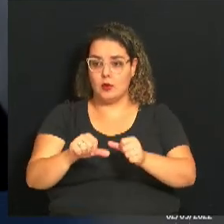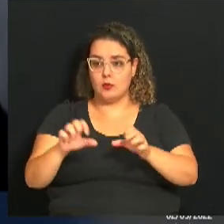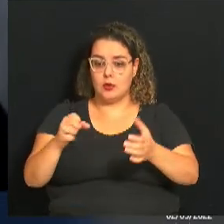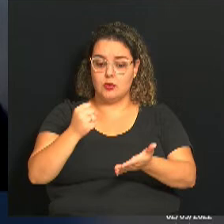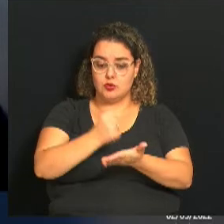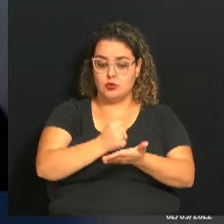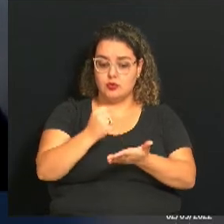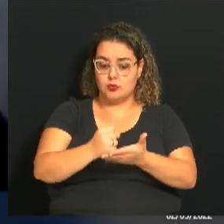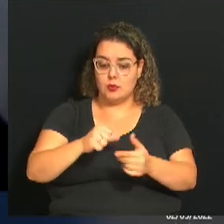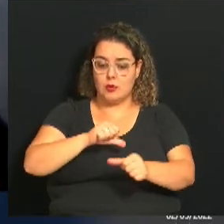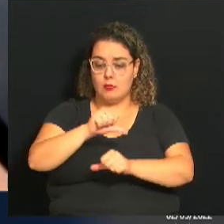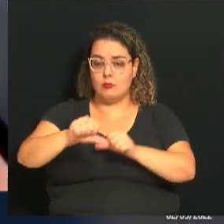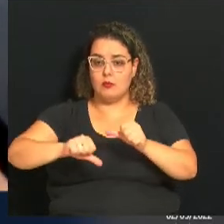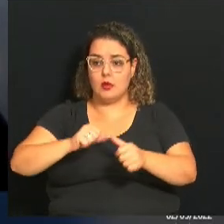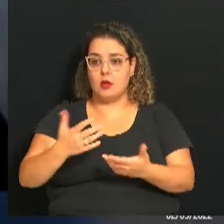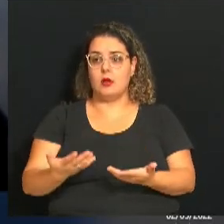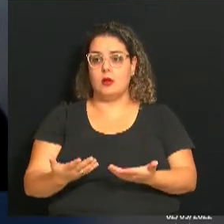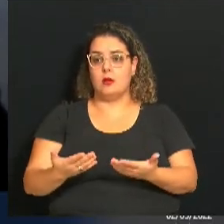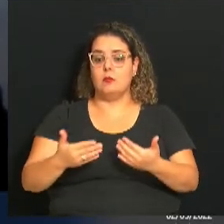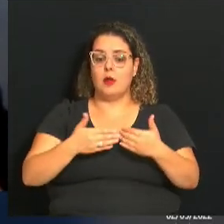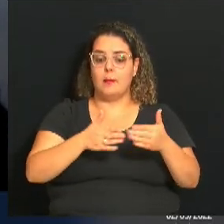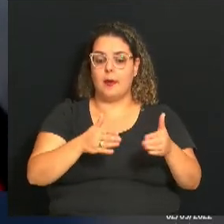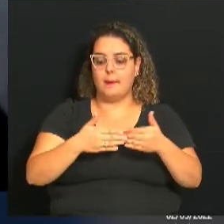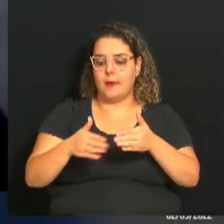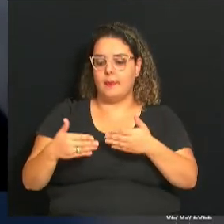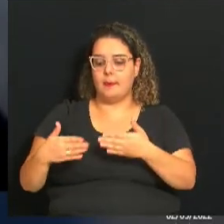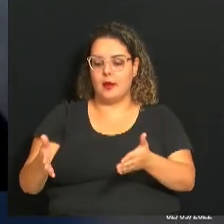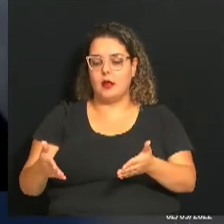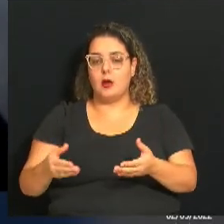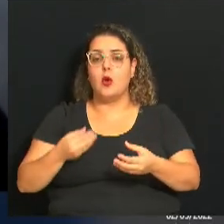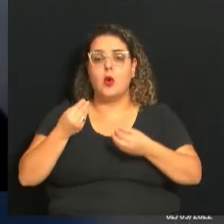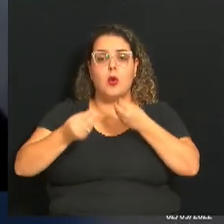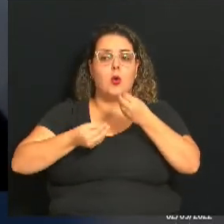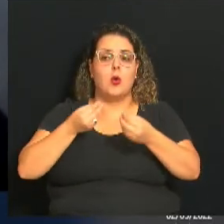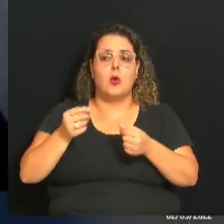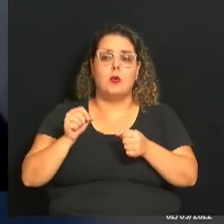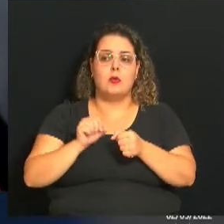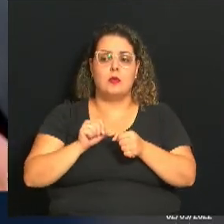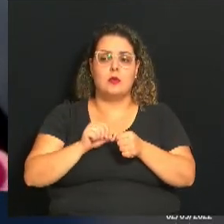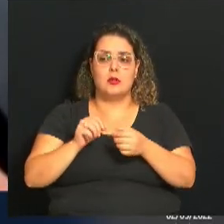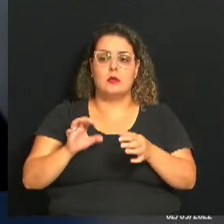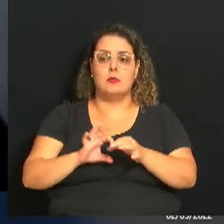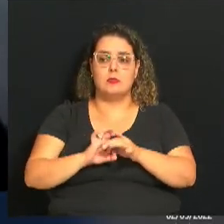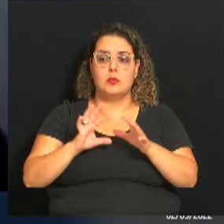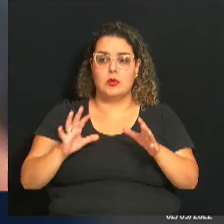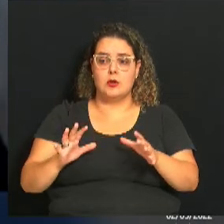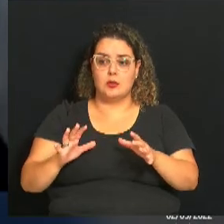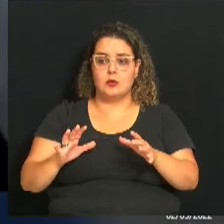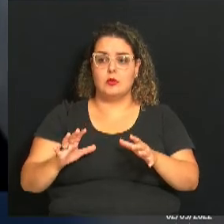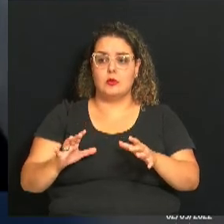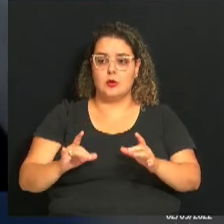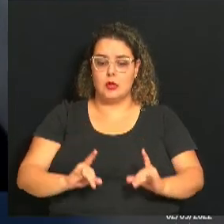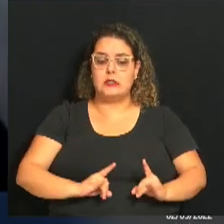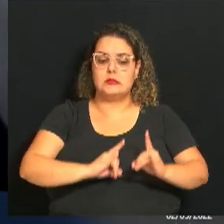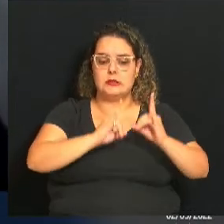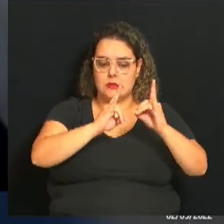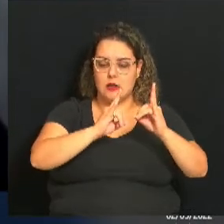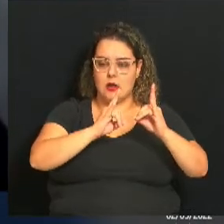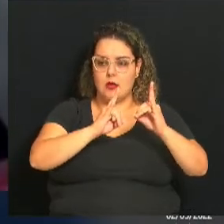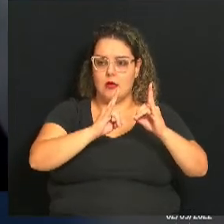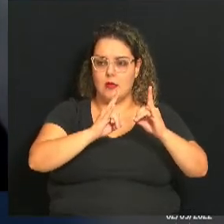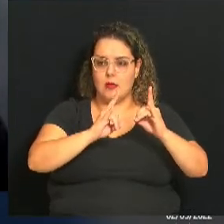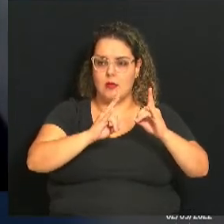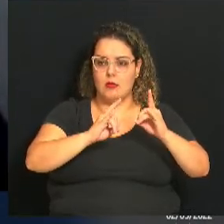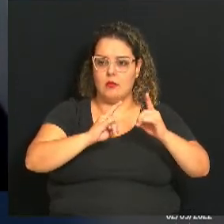vai abrir matrículas. Então, assim, como que a gente pode permitir que esses prédios, que têm grandes